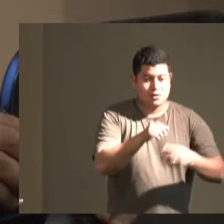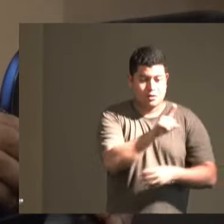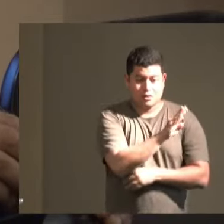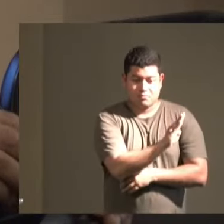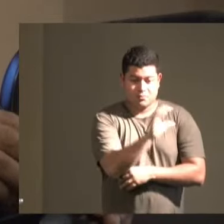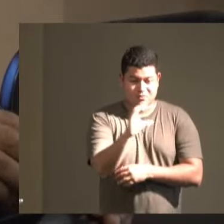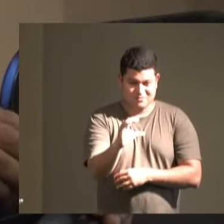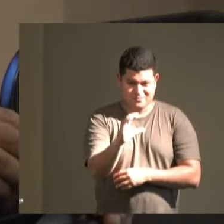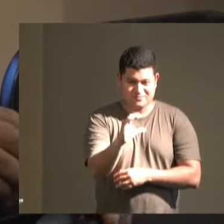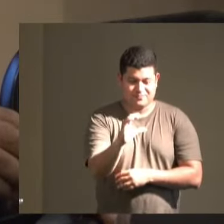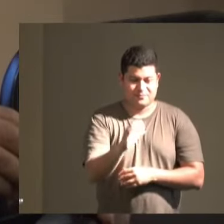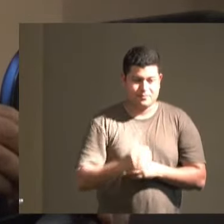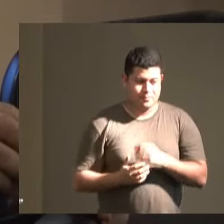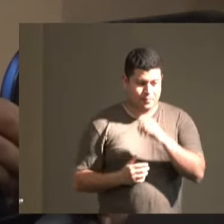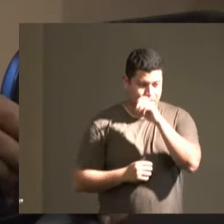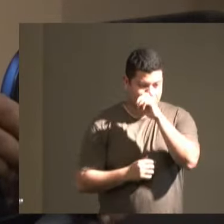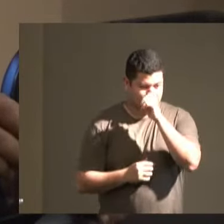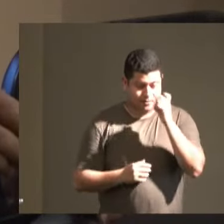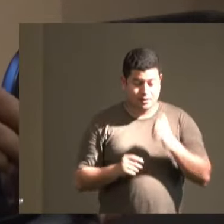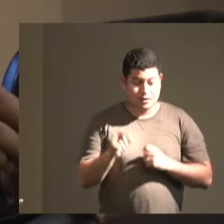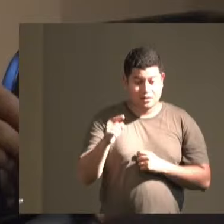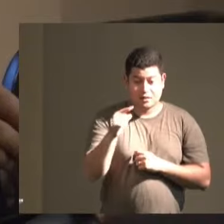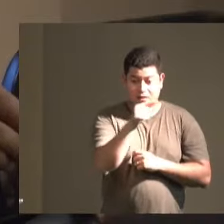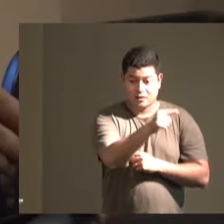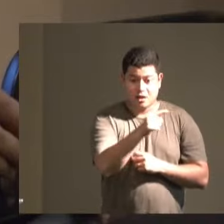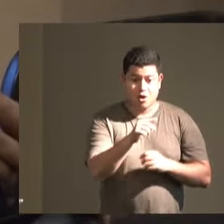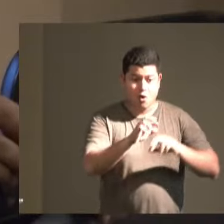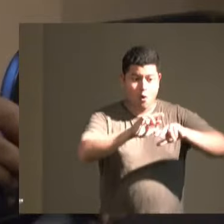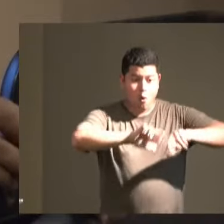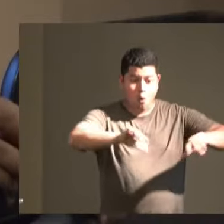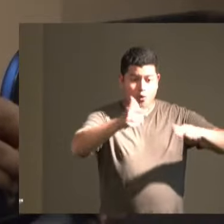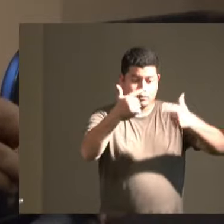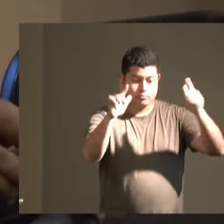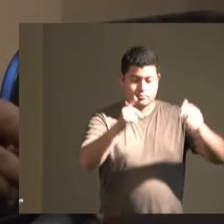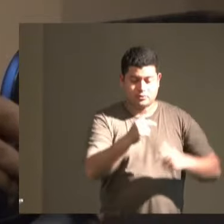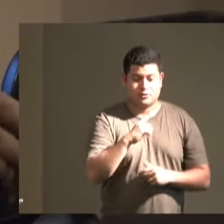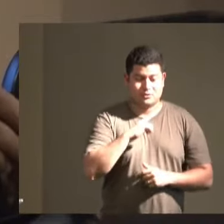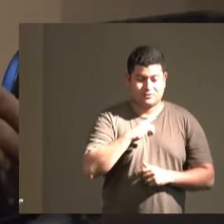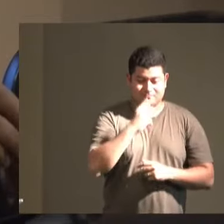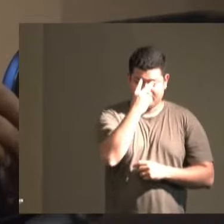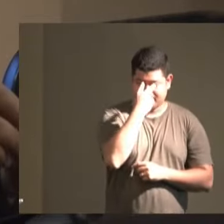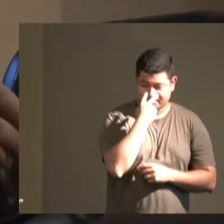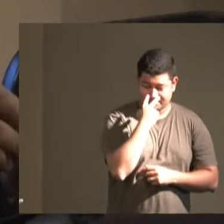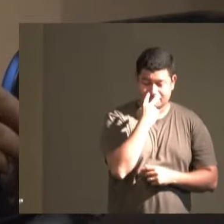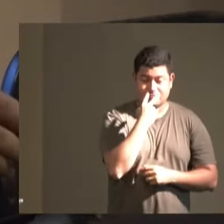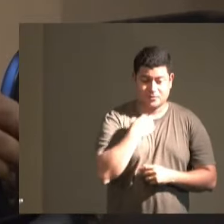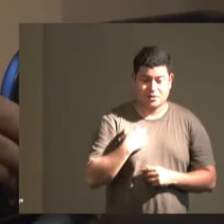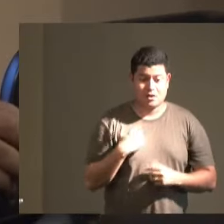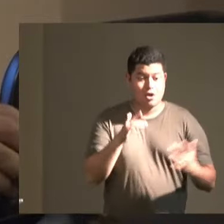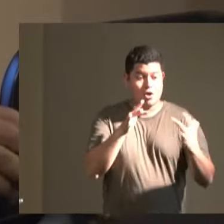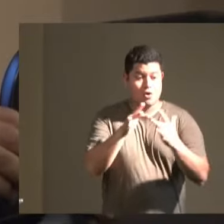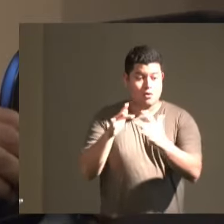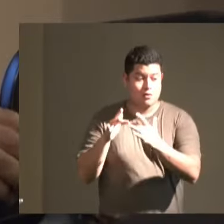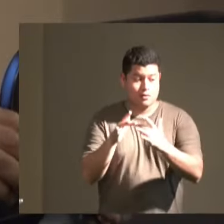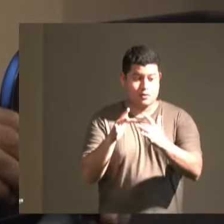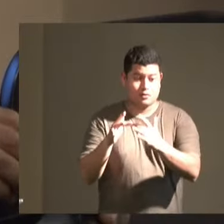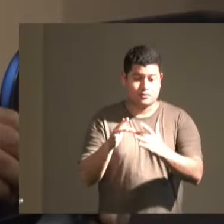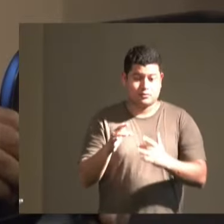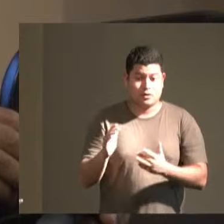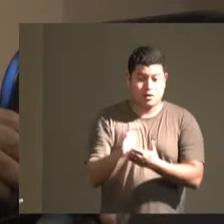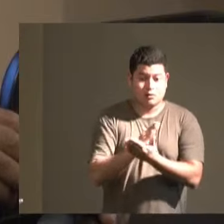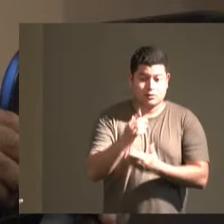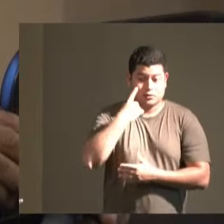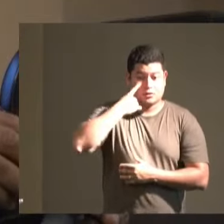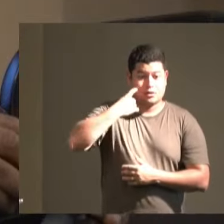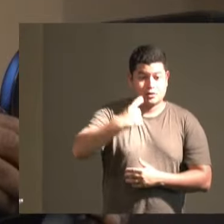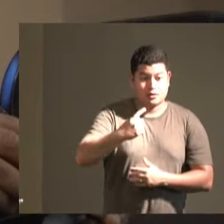lá outras pessoas cegas entraram em contato, e até que teve pessoas que se interessou a